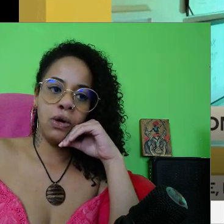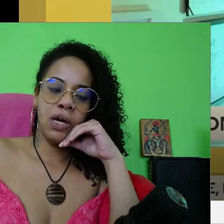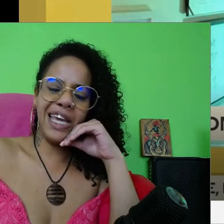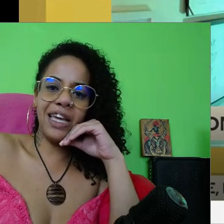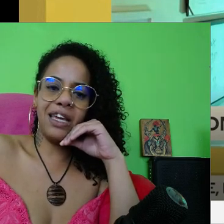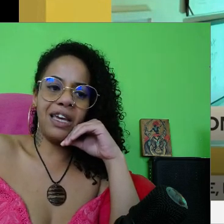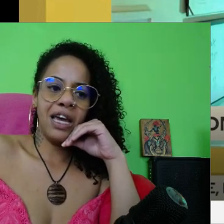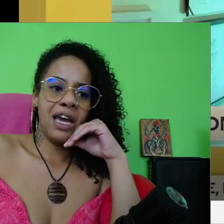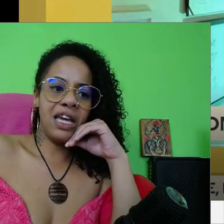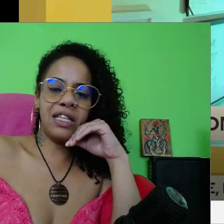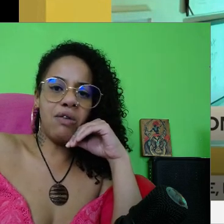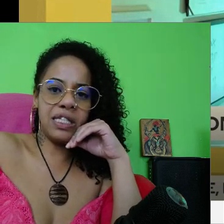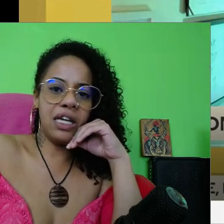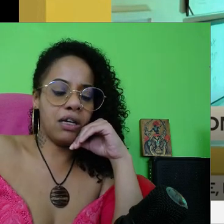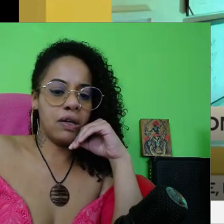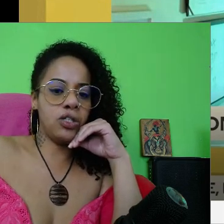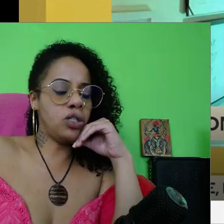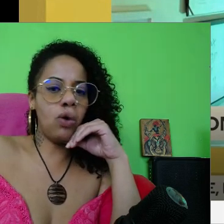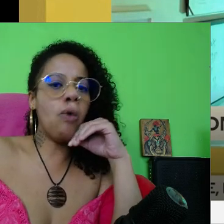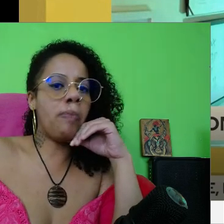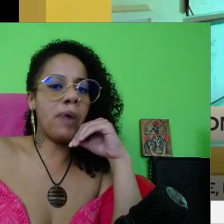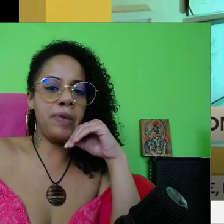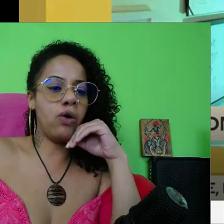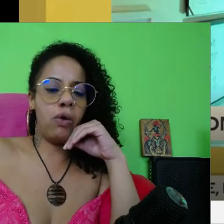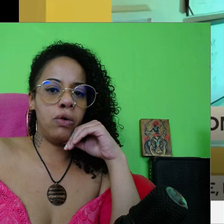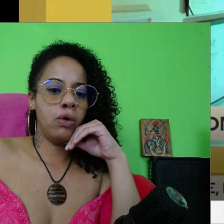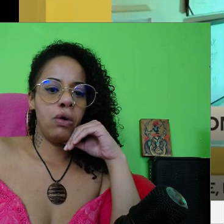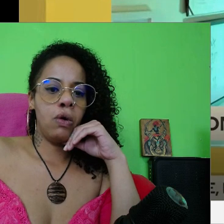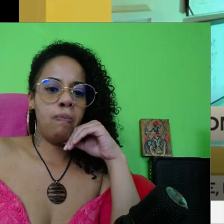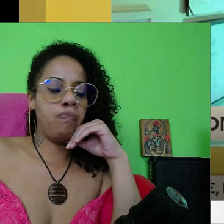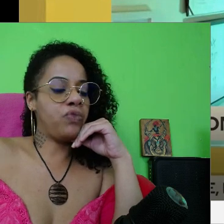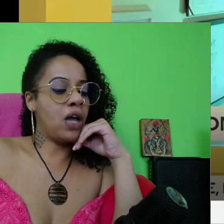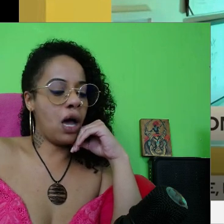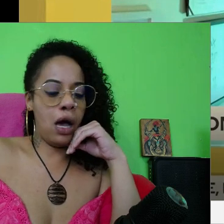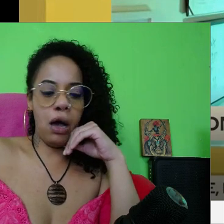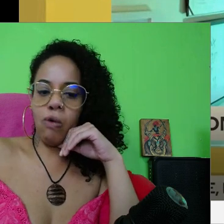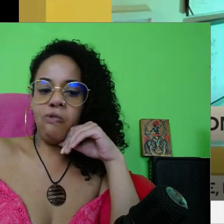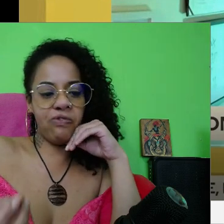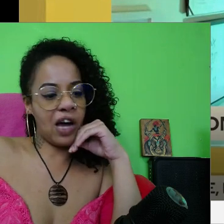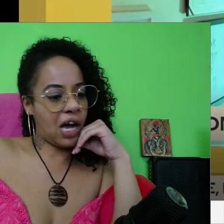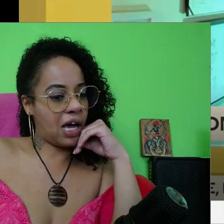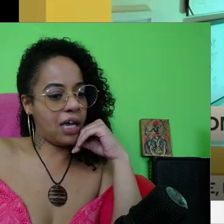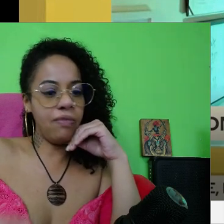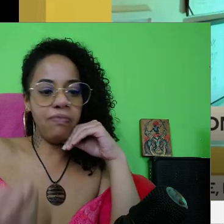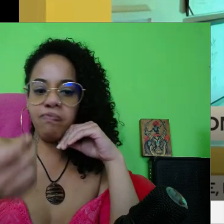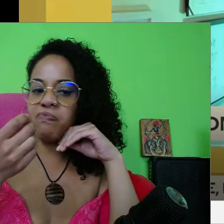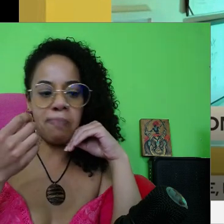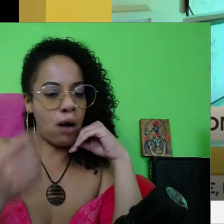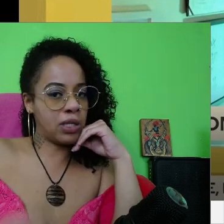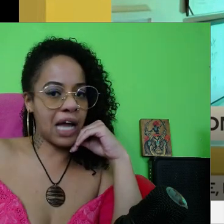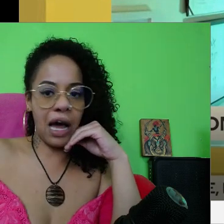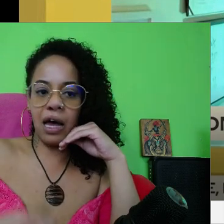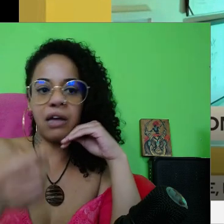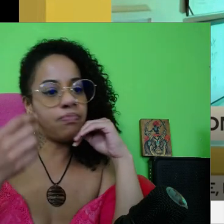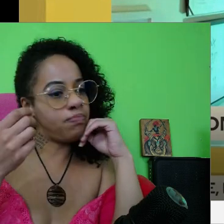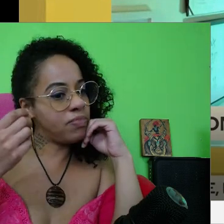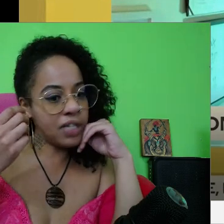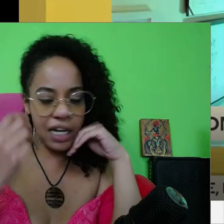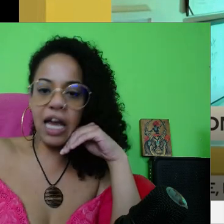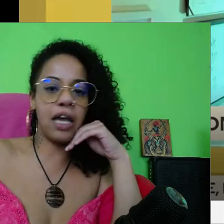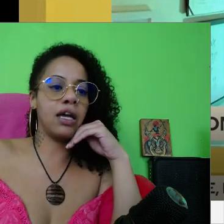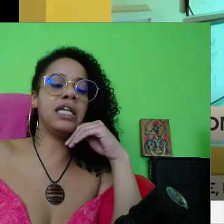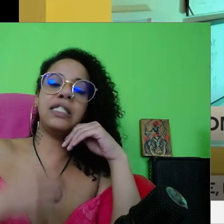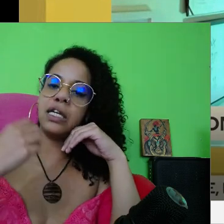e então assim desculpa amigo não vai pautar